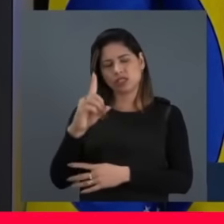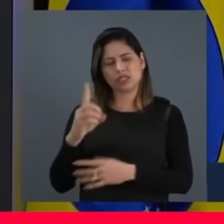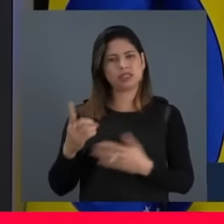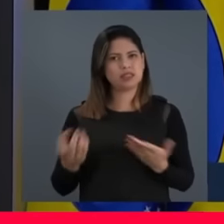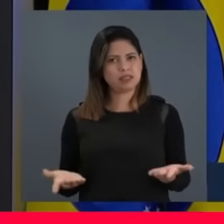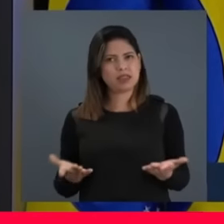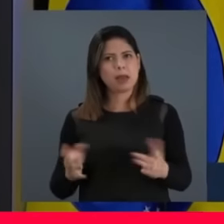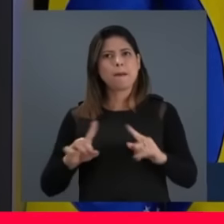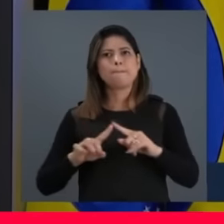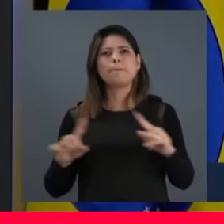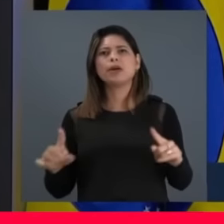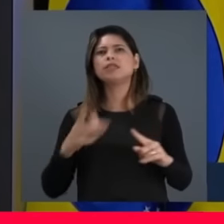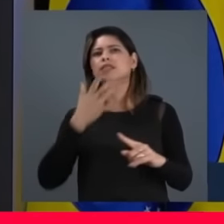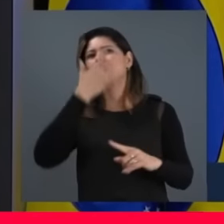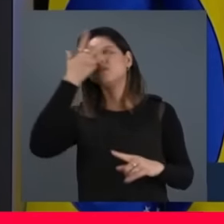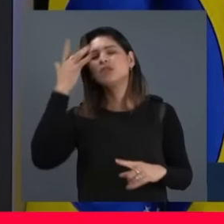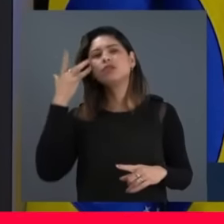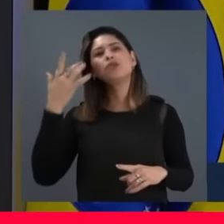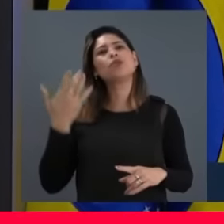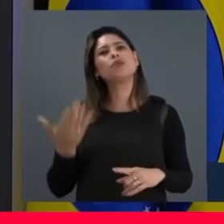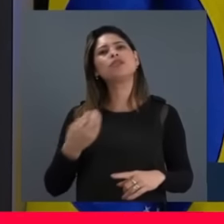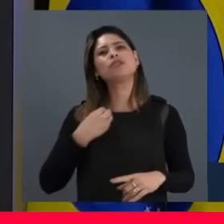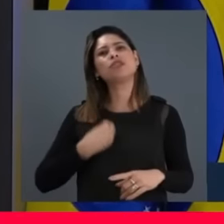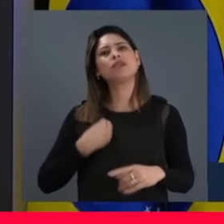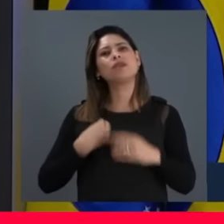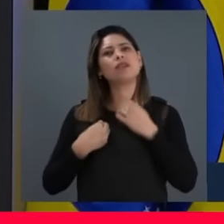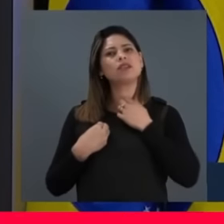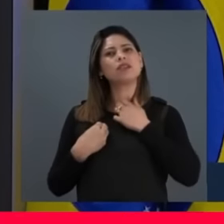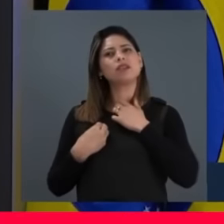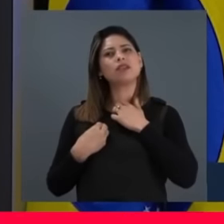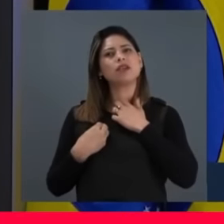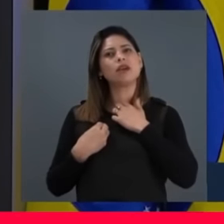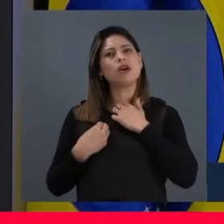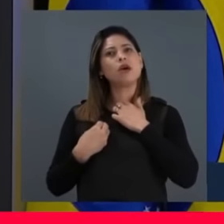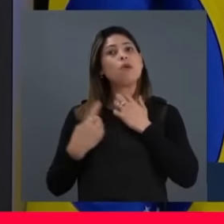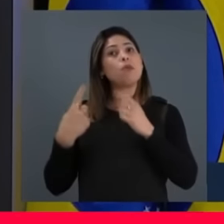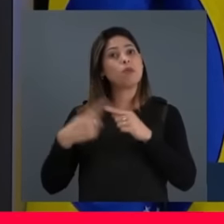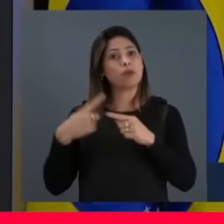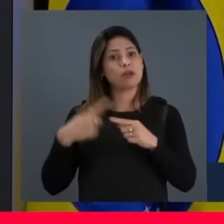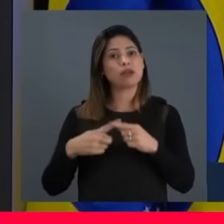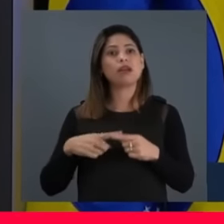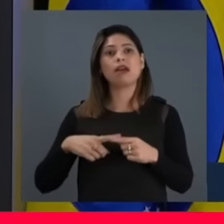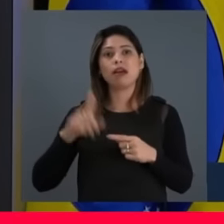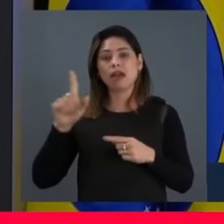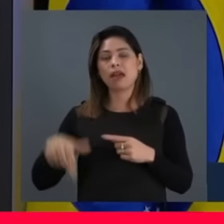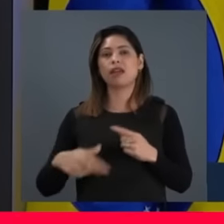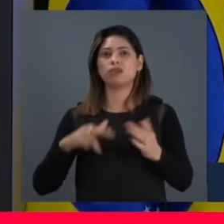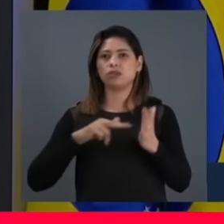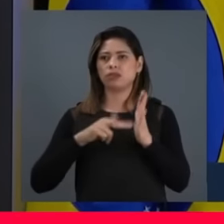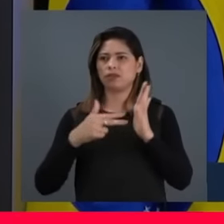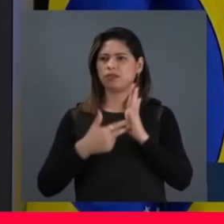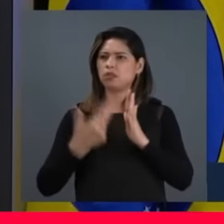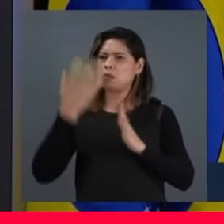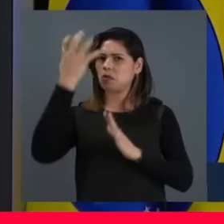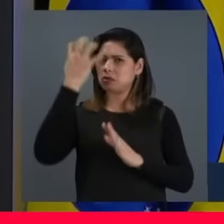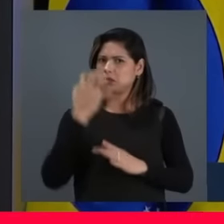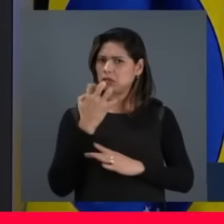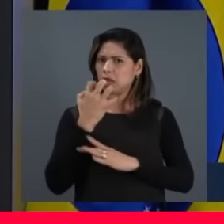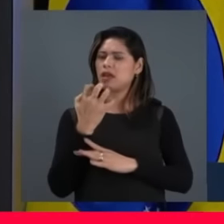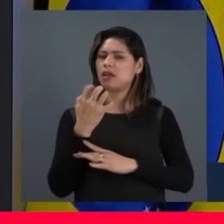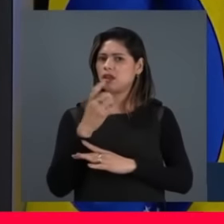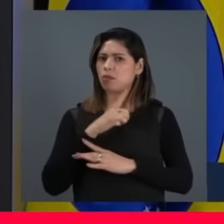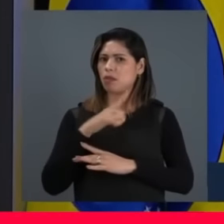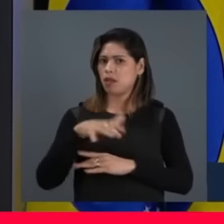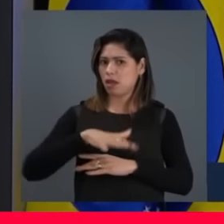marca a situação demanda uma mobilização muito mais significativa muito mais séria por parte